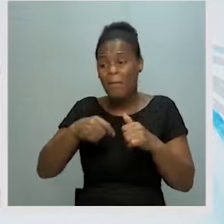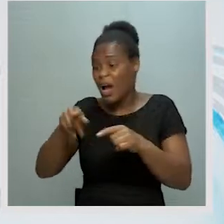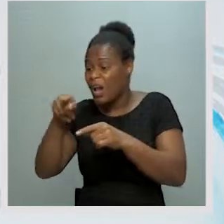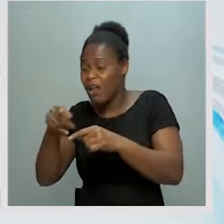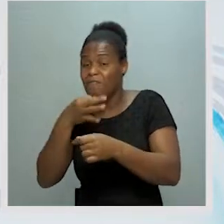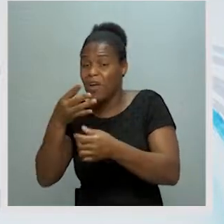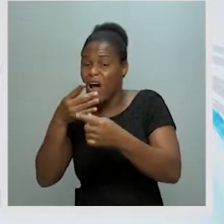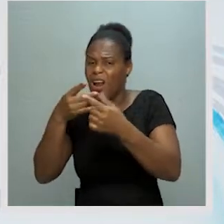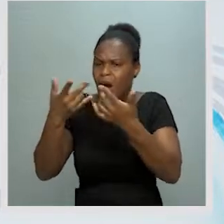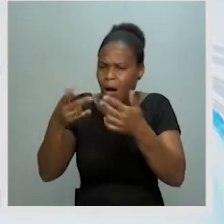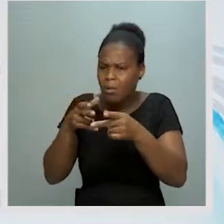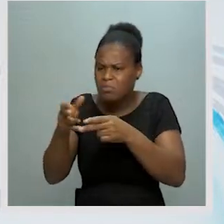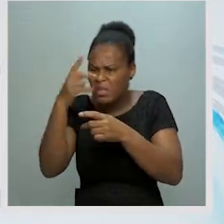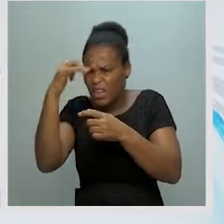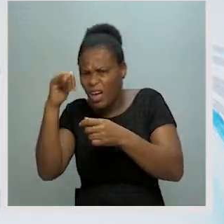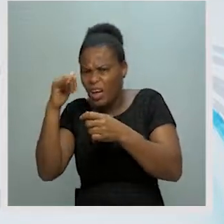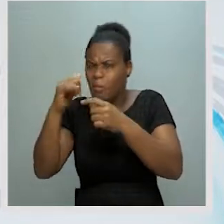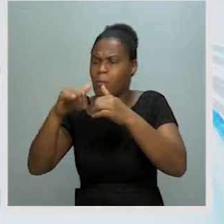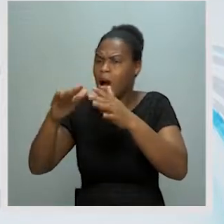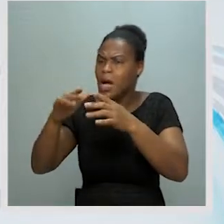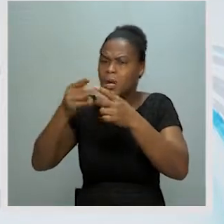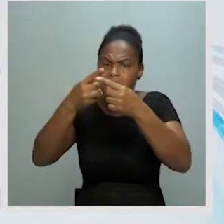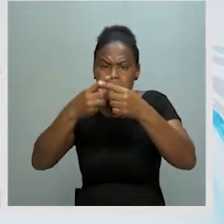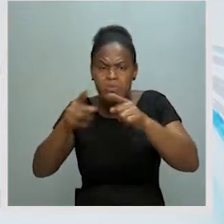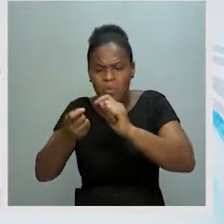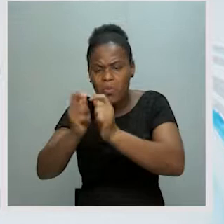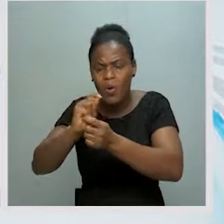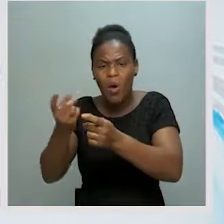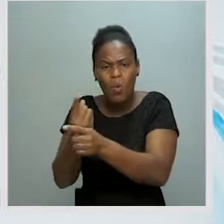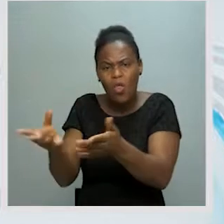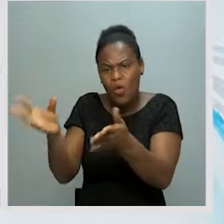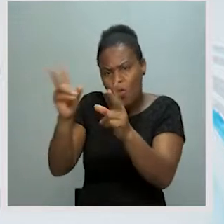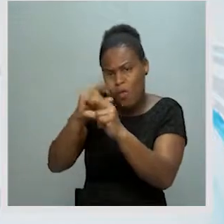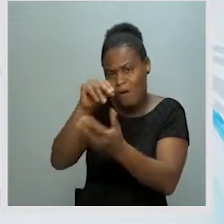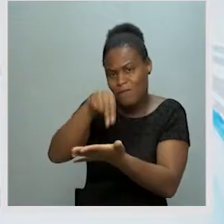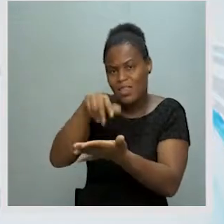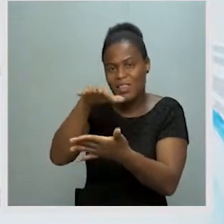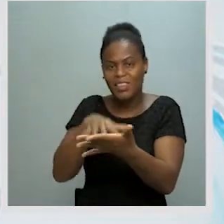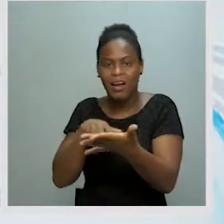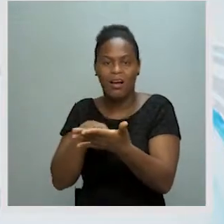linha, mas diverge um pouco. Ou seja, traz outro elemento, ou um elemento novo